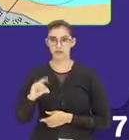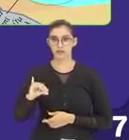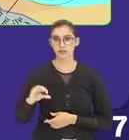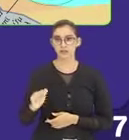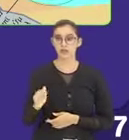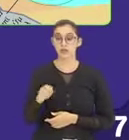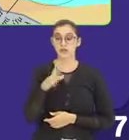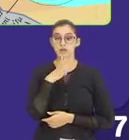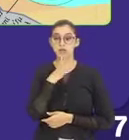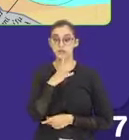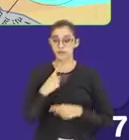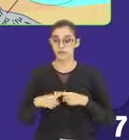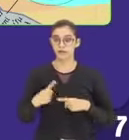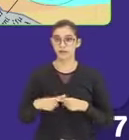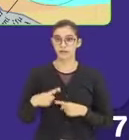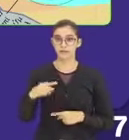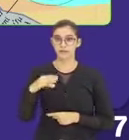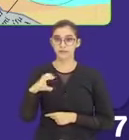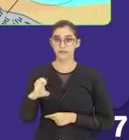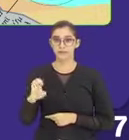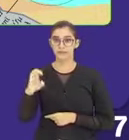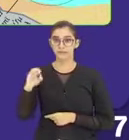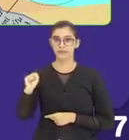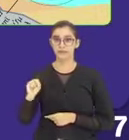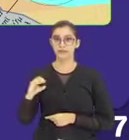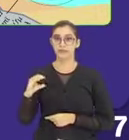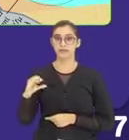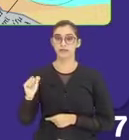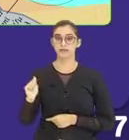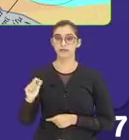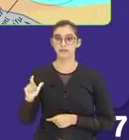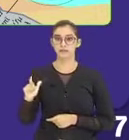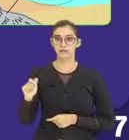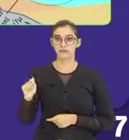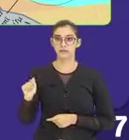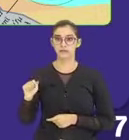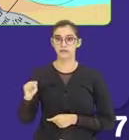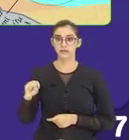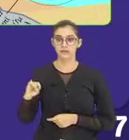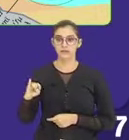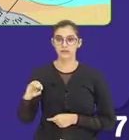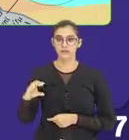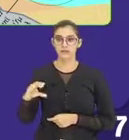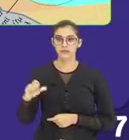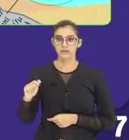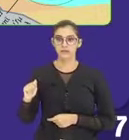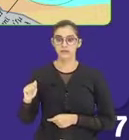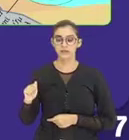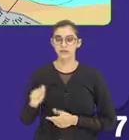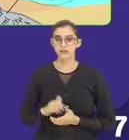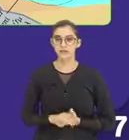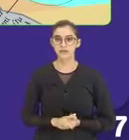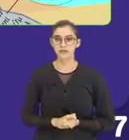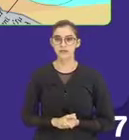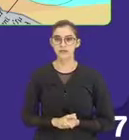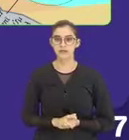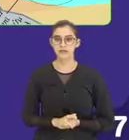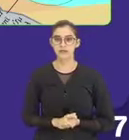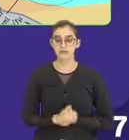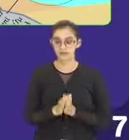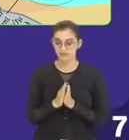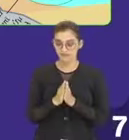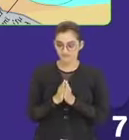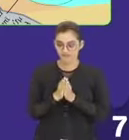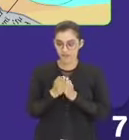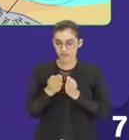de escolástica, tá? Vocês viram isso comigo semana passada, né? No período de escolástica era a Bíblia, o livro